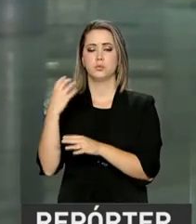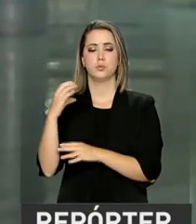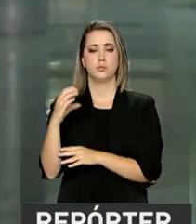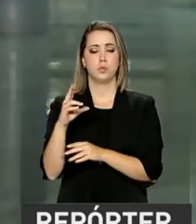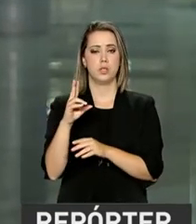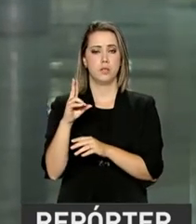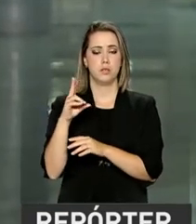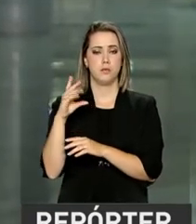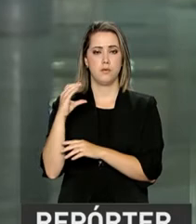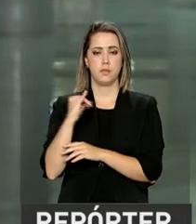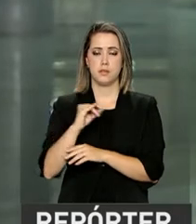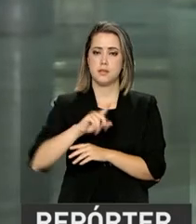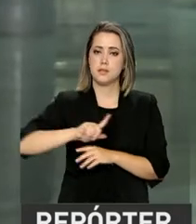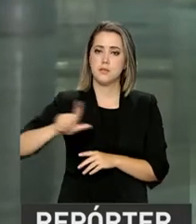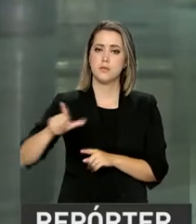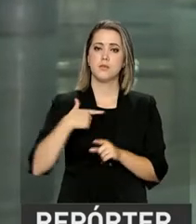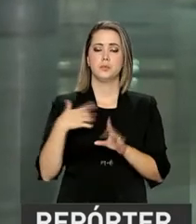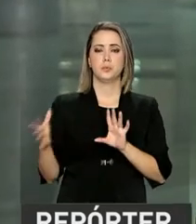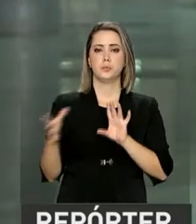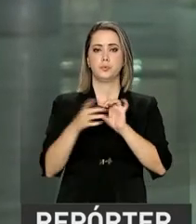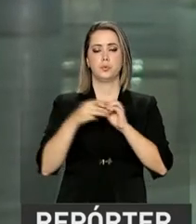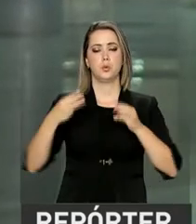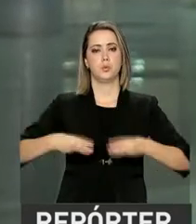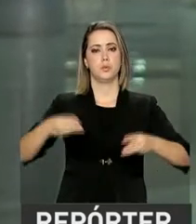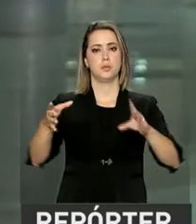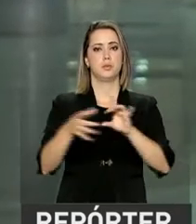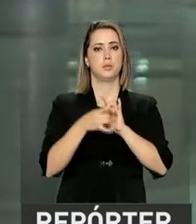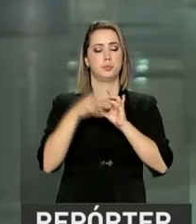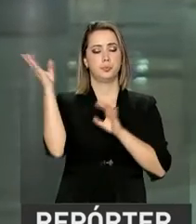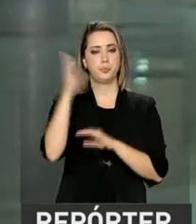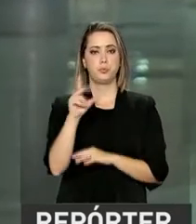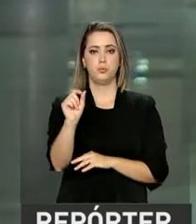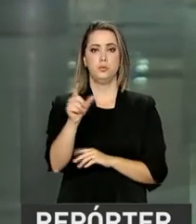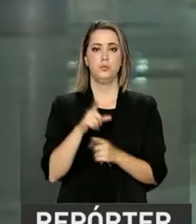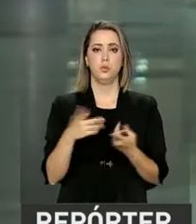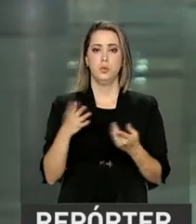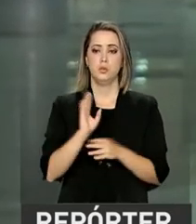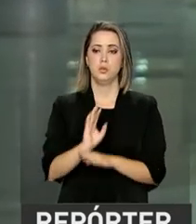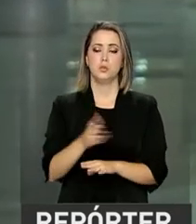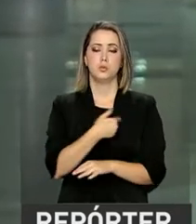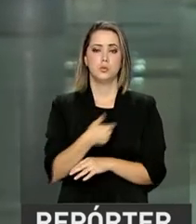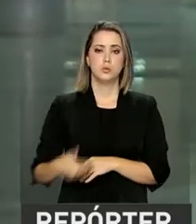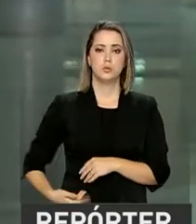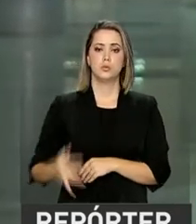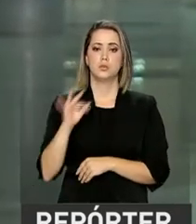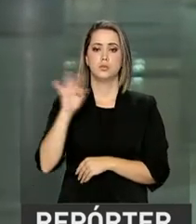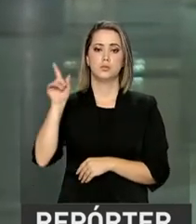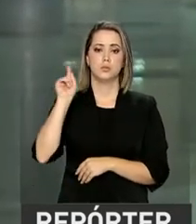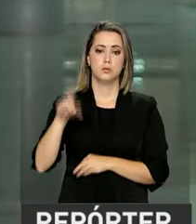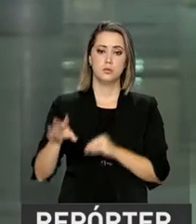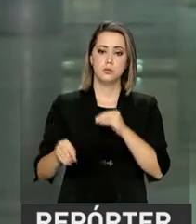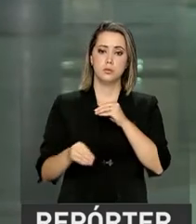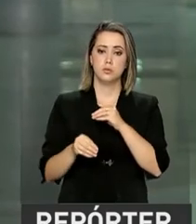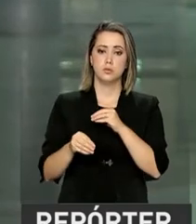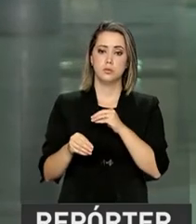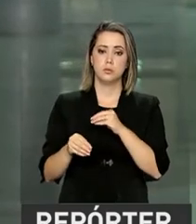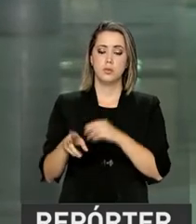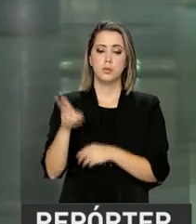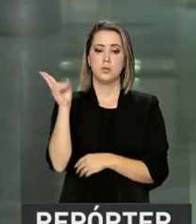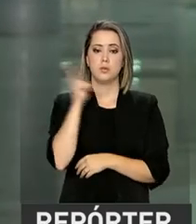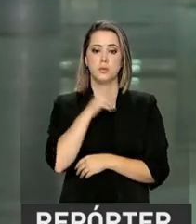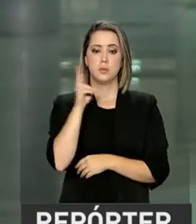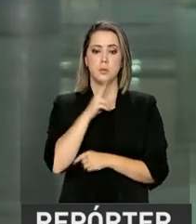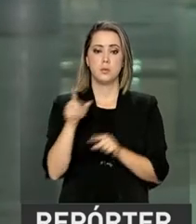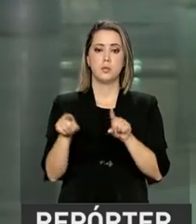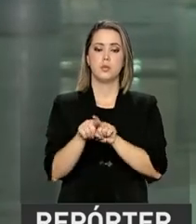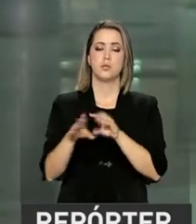Civil do Ministério da Integração Nacional. Esse apoio federal, Leandro, ele é complementar, ele é emergencial